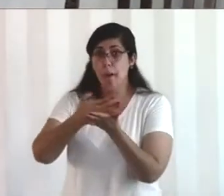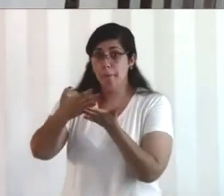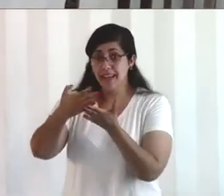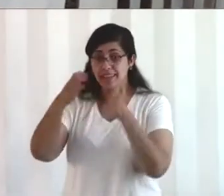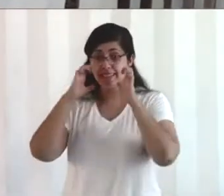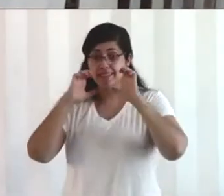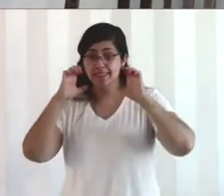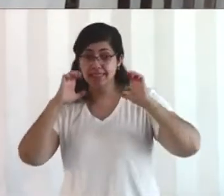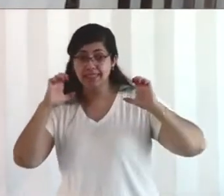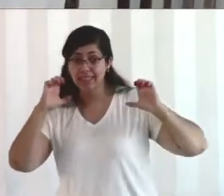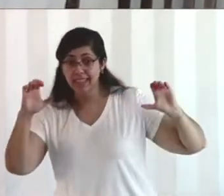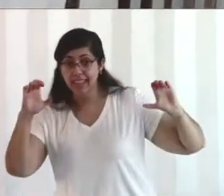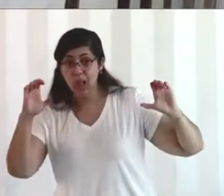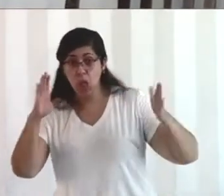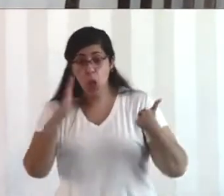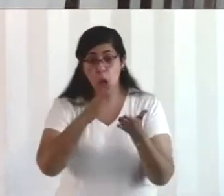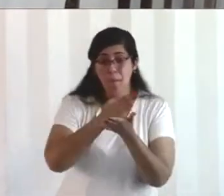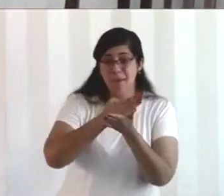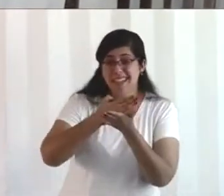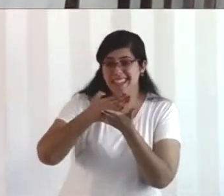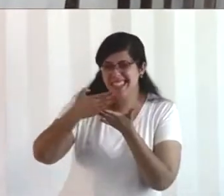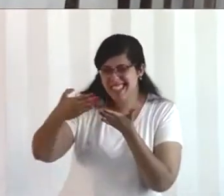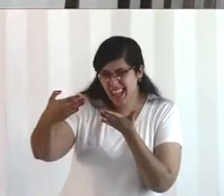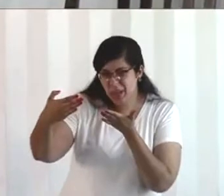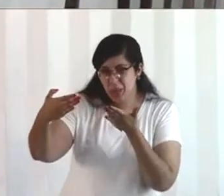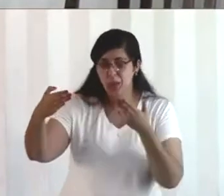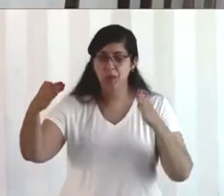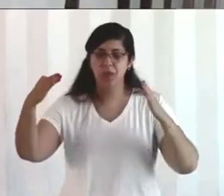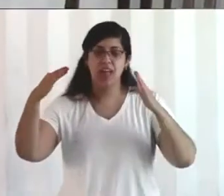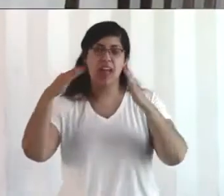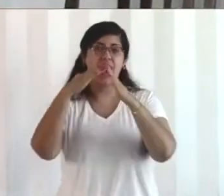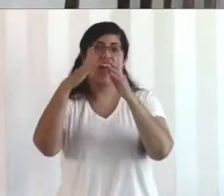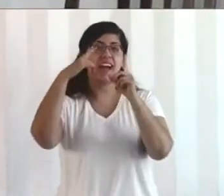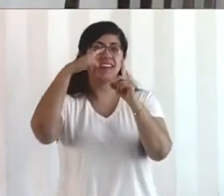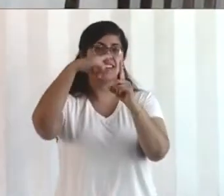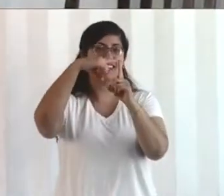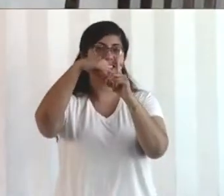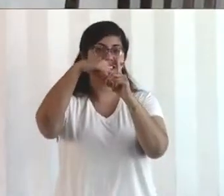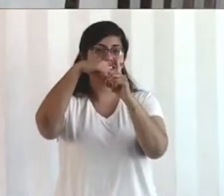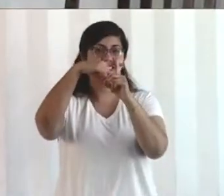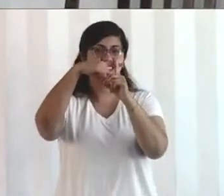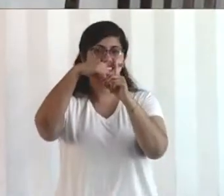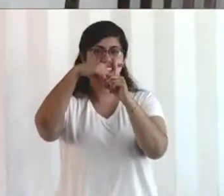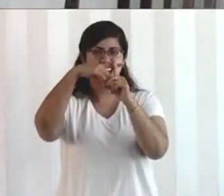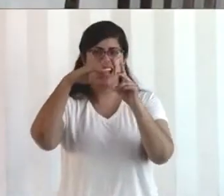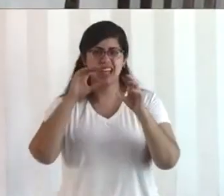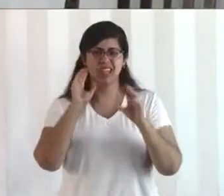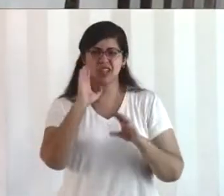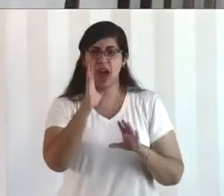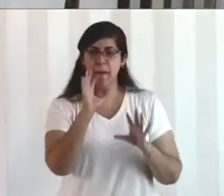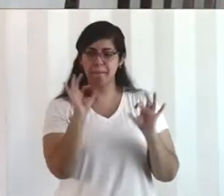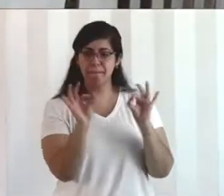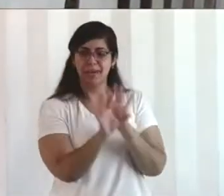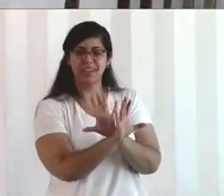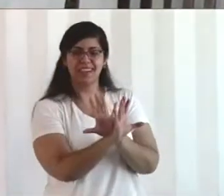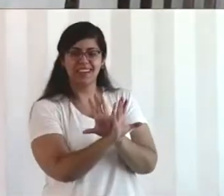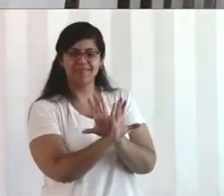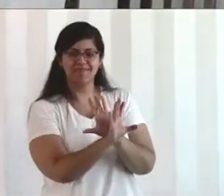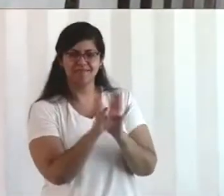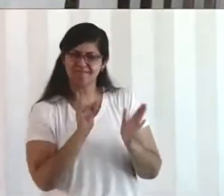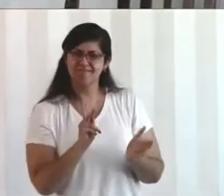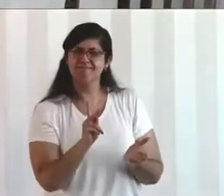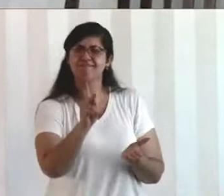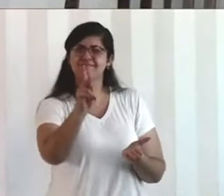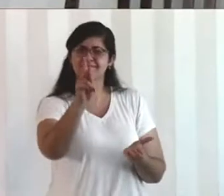e depois, quando essa igreja é plantada, quando ela está pronta, quando ela está em um lugar, o que essa igreja precisa continuar a